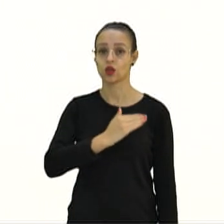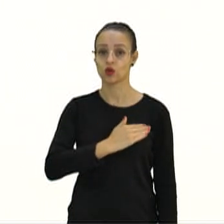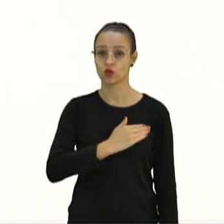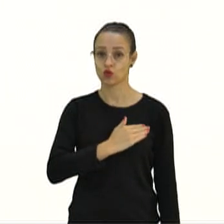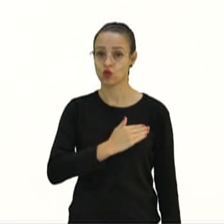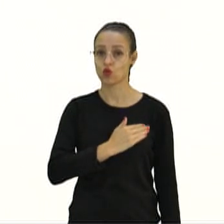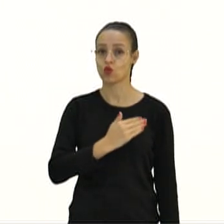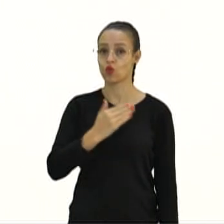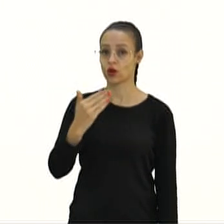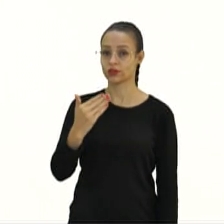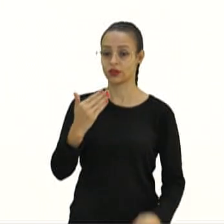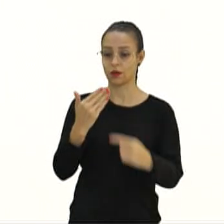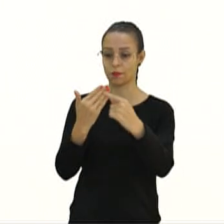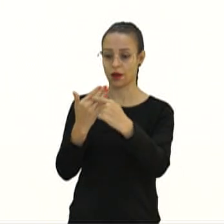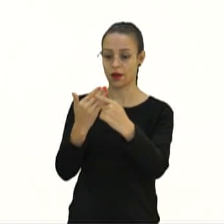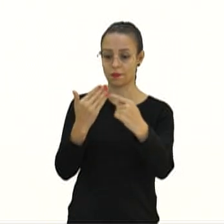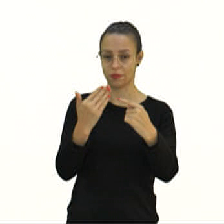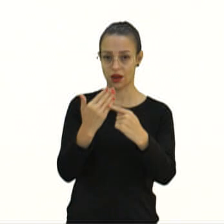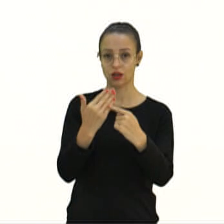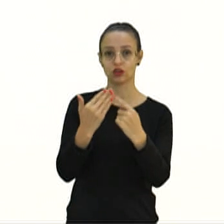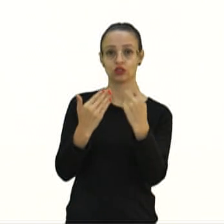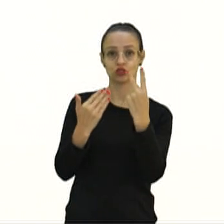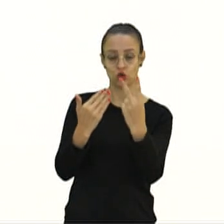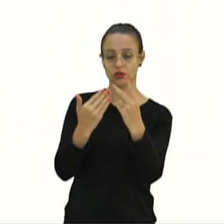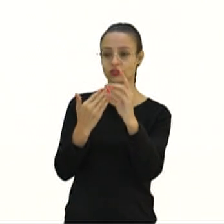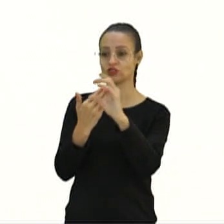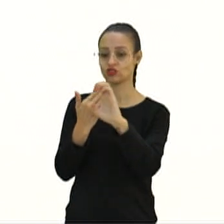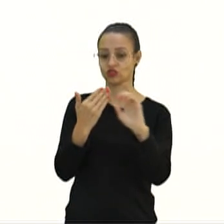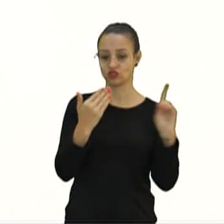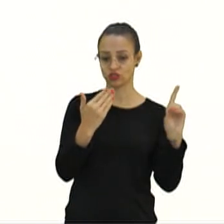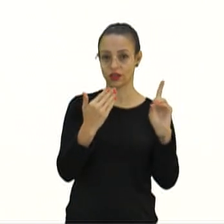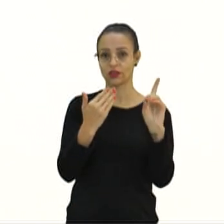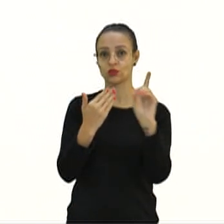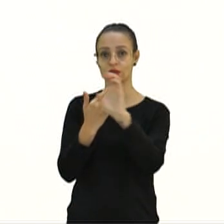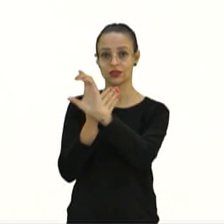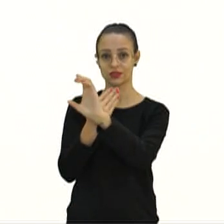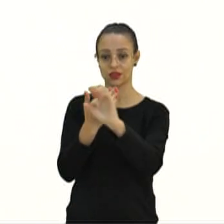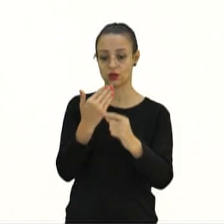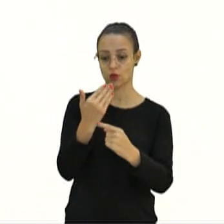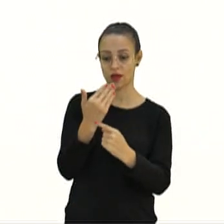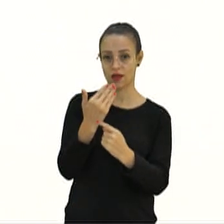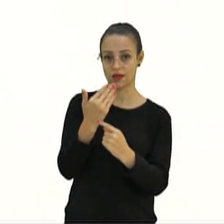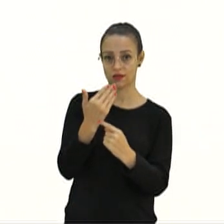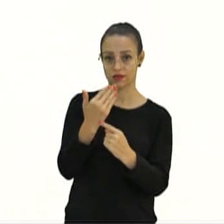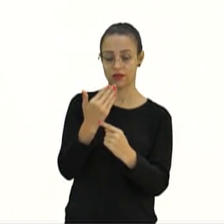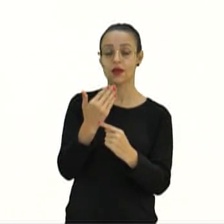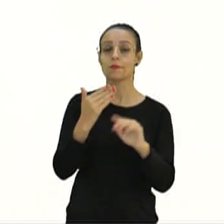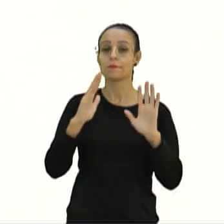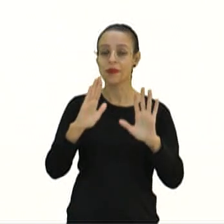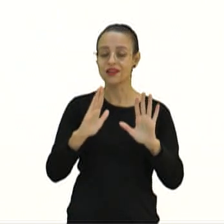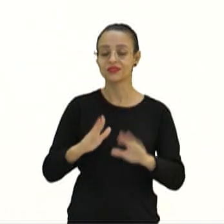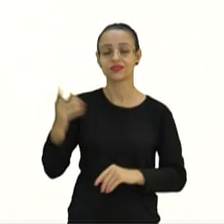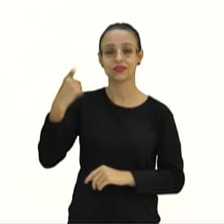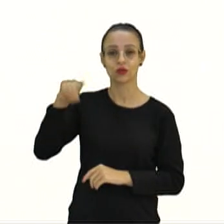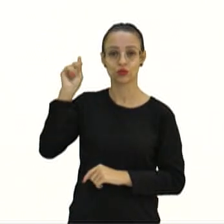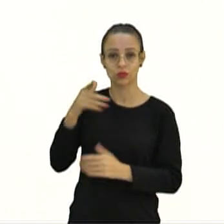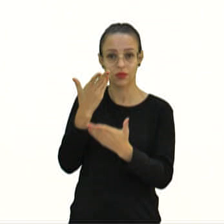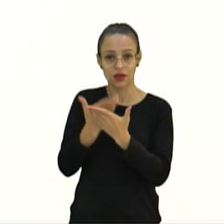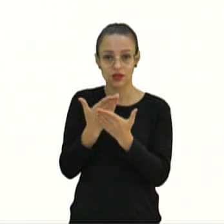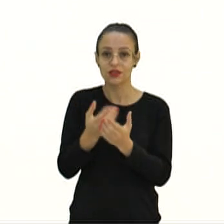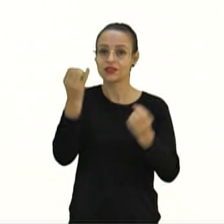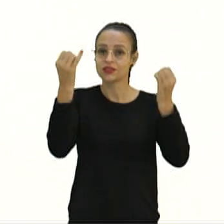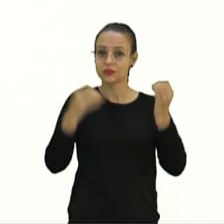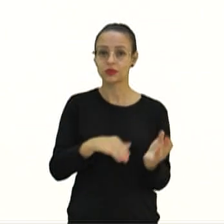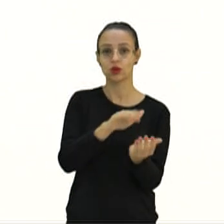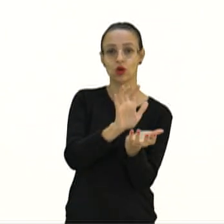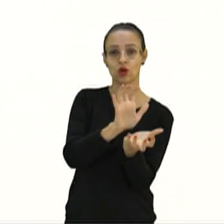3 cavidades. Então, 2 átrios, um direito e um esquerdo, e um ventrículo. Mas a gente falou na aula passada que os